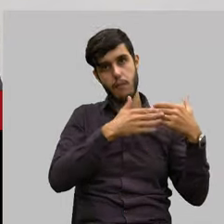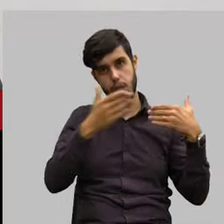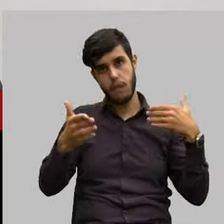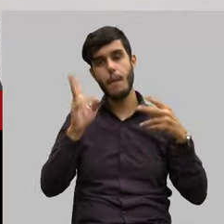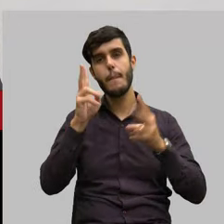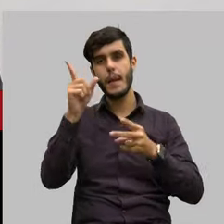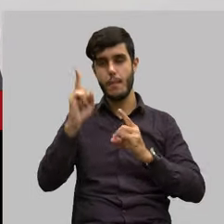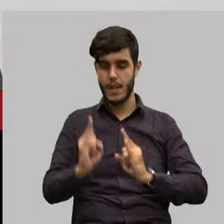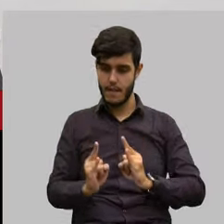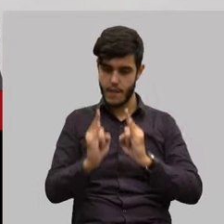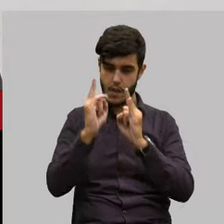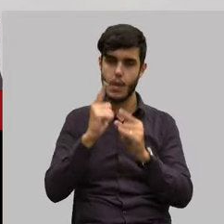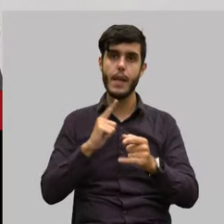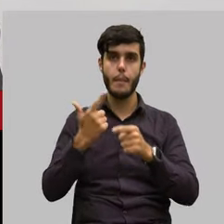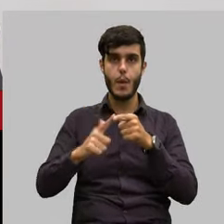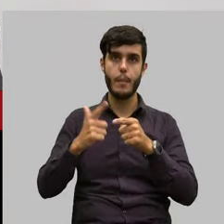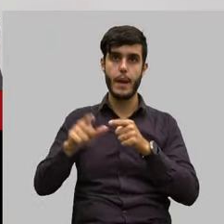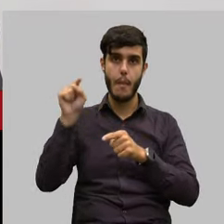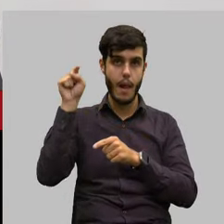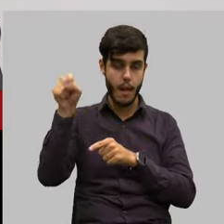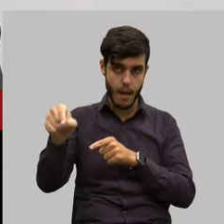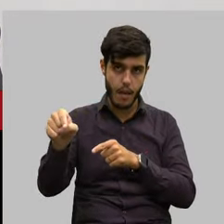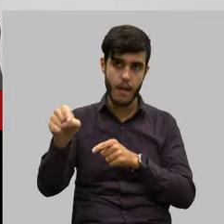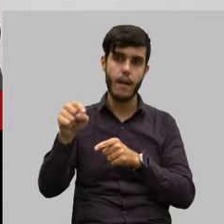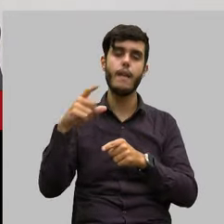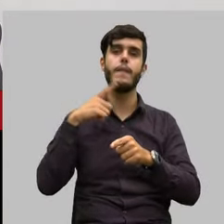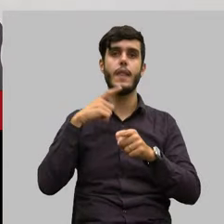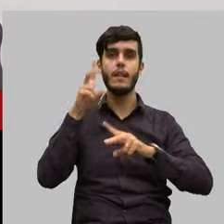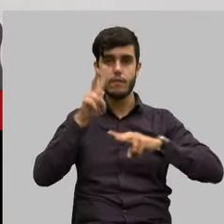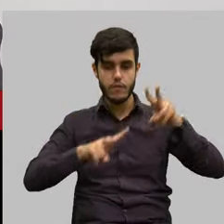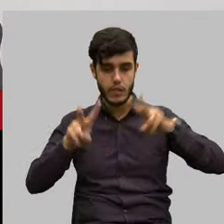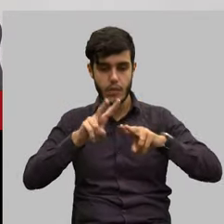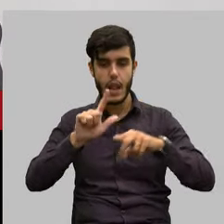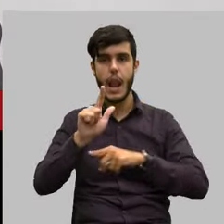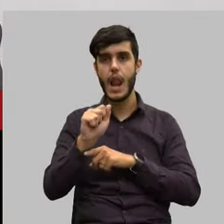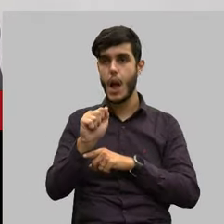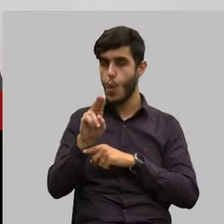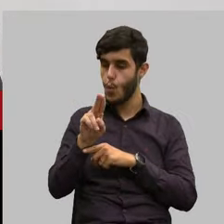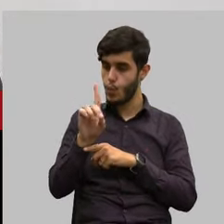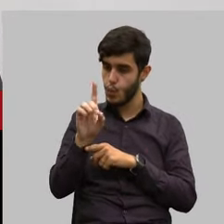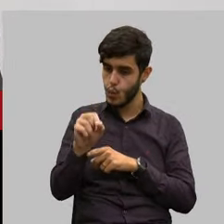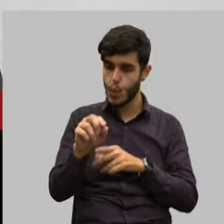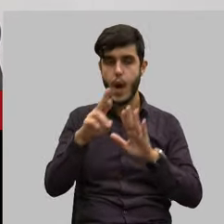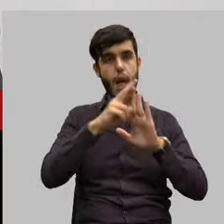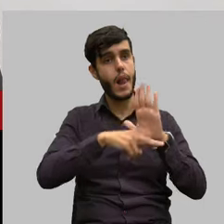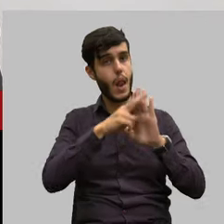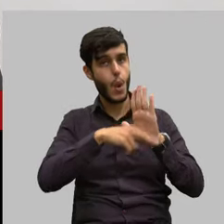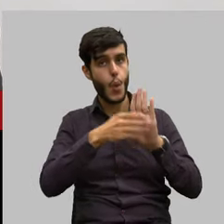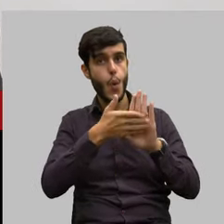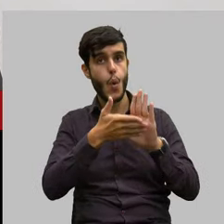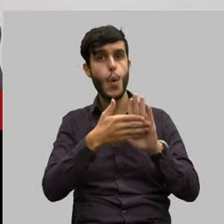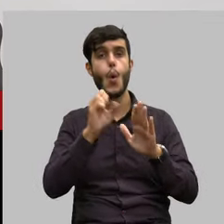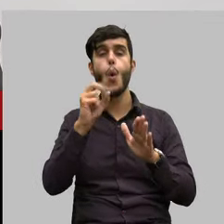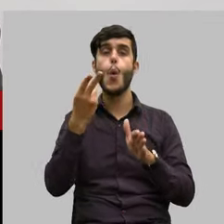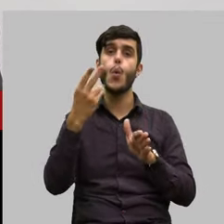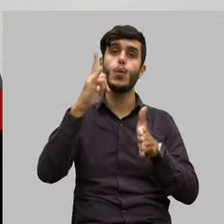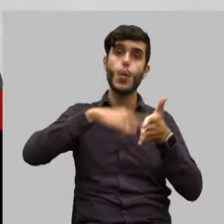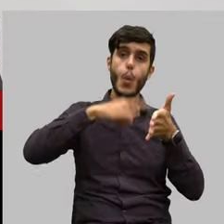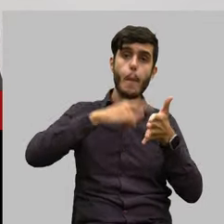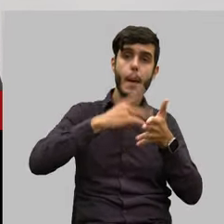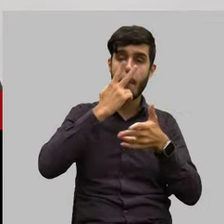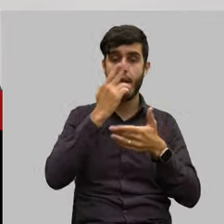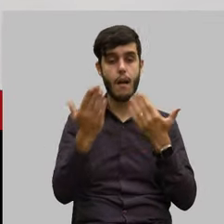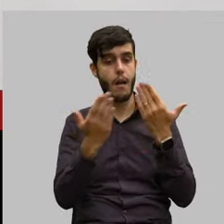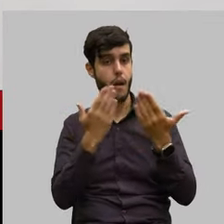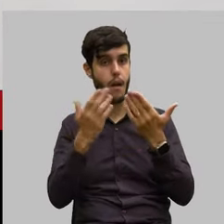deam o problema houve vistoria e laudo ou relatório ou documento equivalente em relação